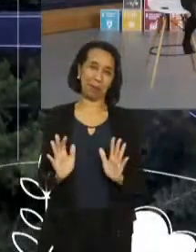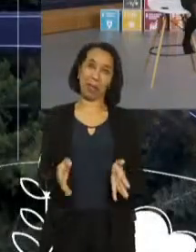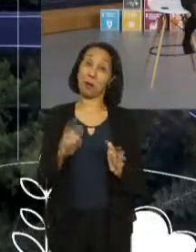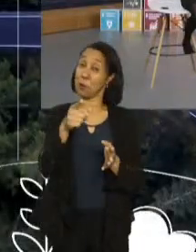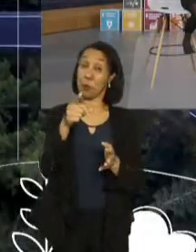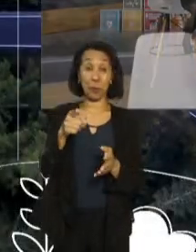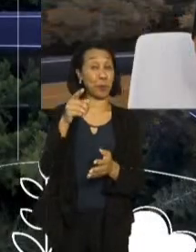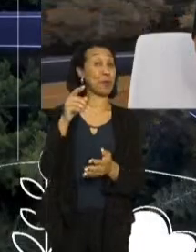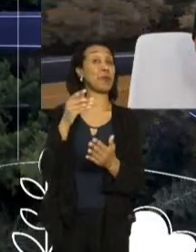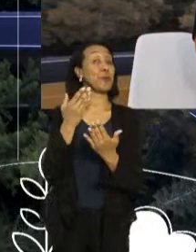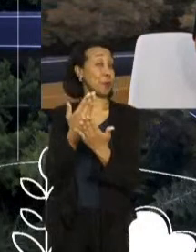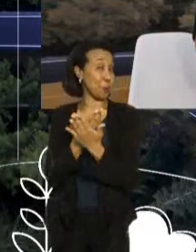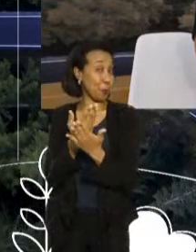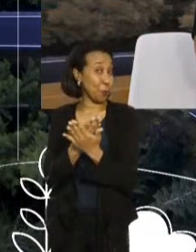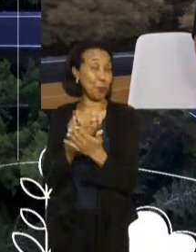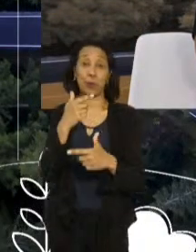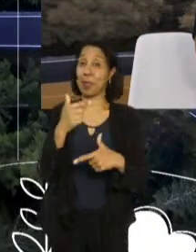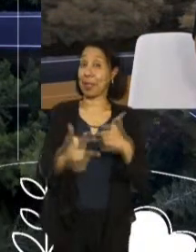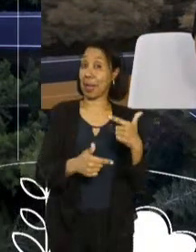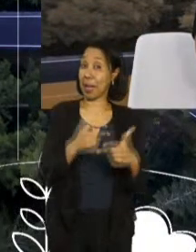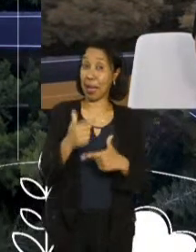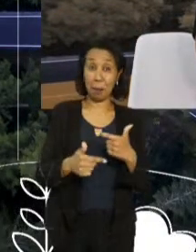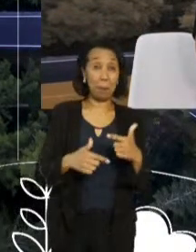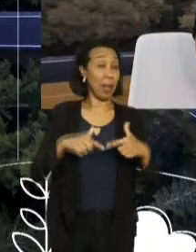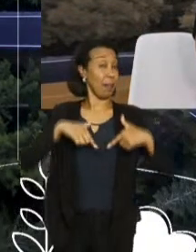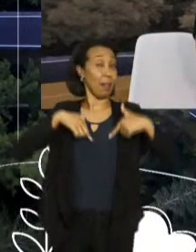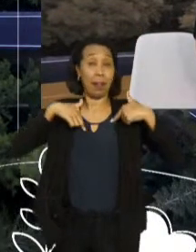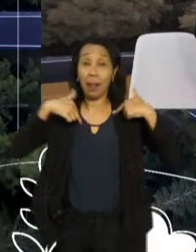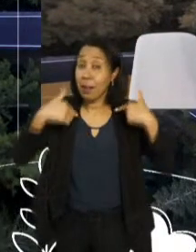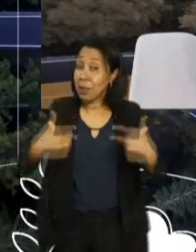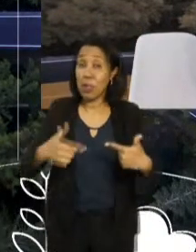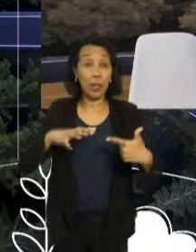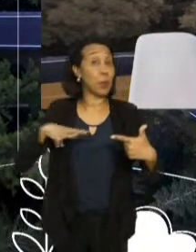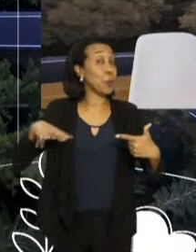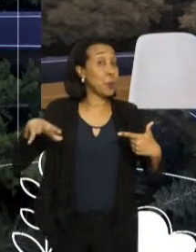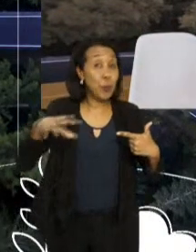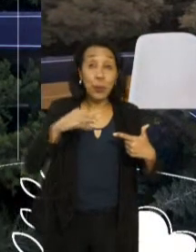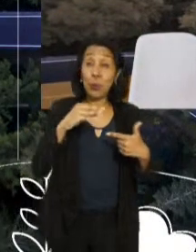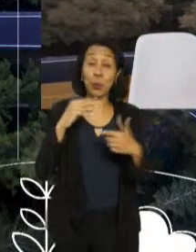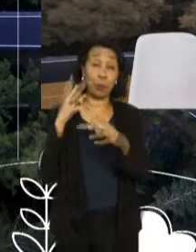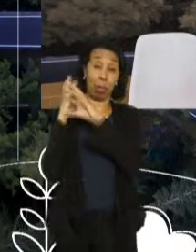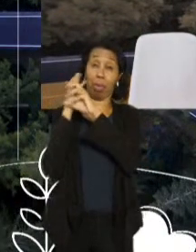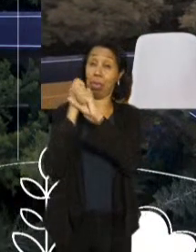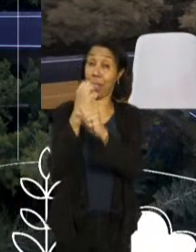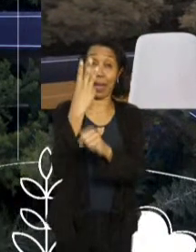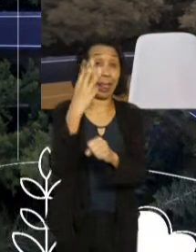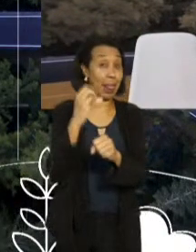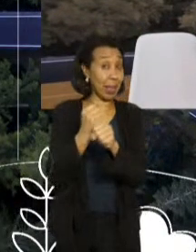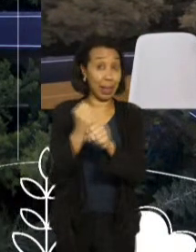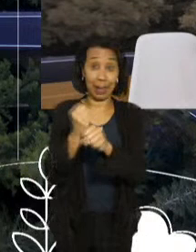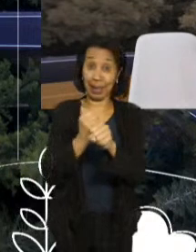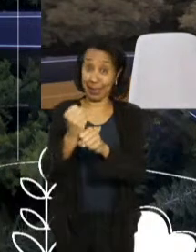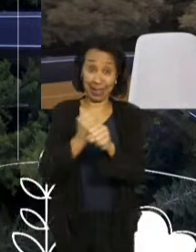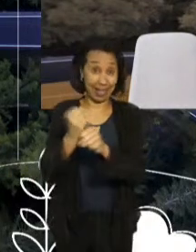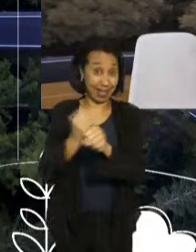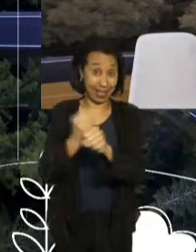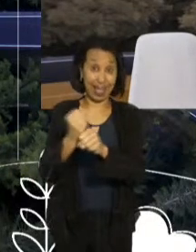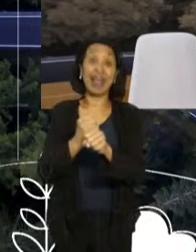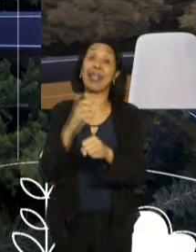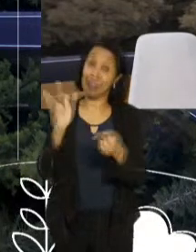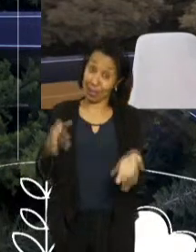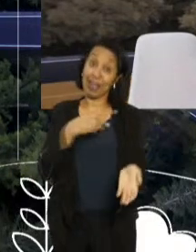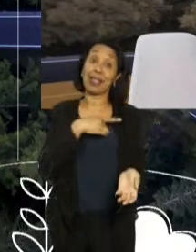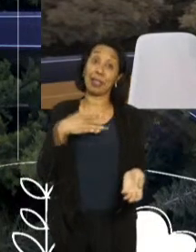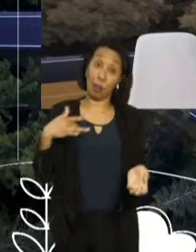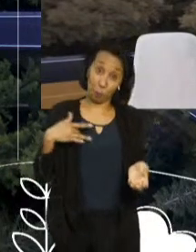O senhor estuda, trabalha, se dedica e milita, né, há mais de 30 anos aí pela causa ou pelo tema da saúde